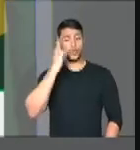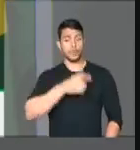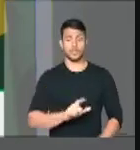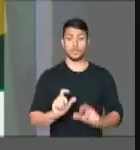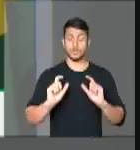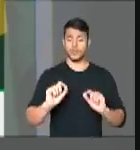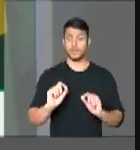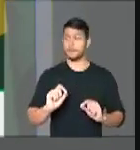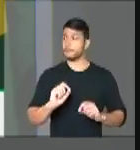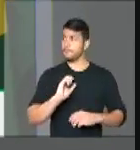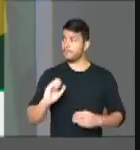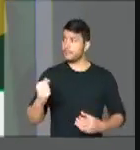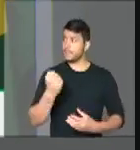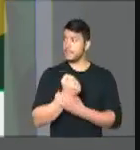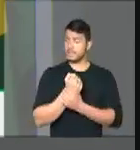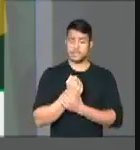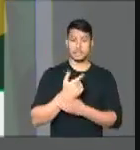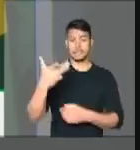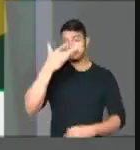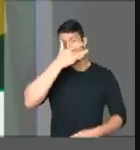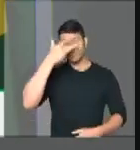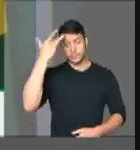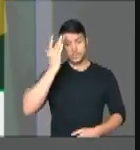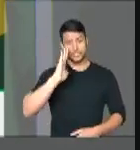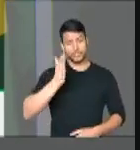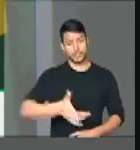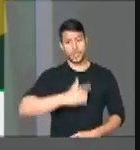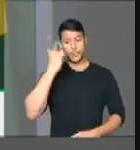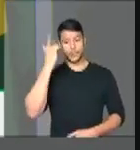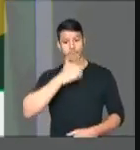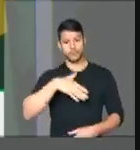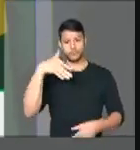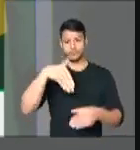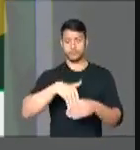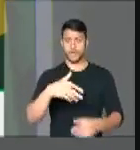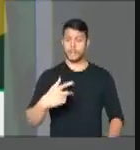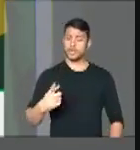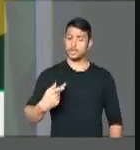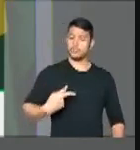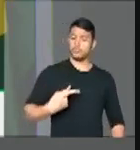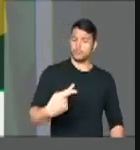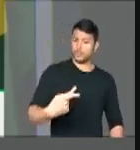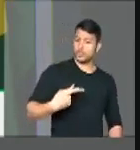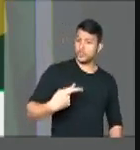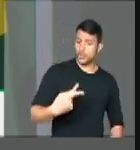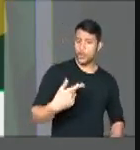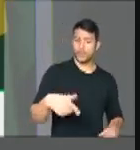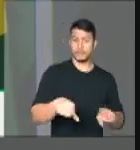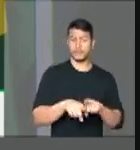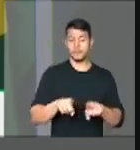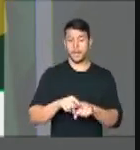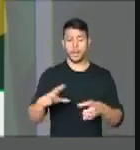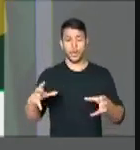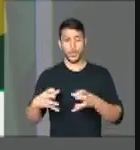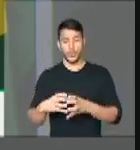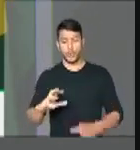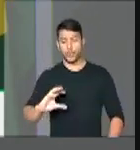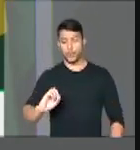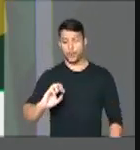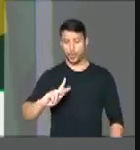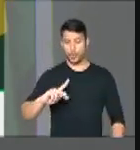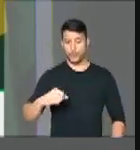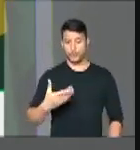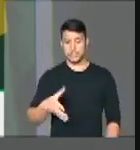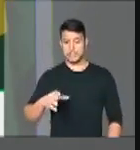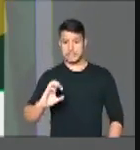garantir que os parlamentares que foram eleitos, nós, os de oposição, os do centro,